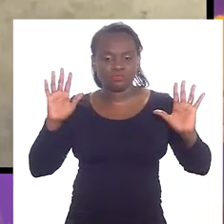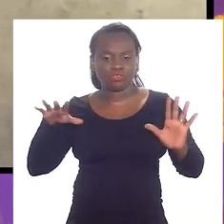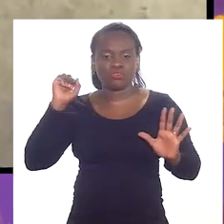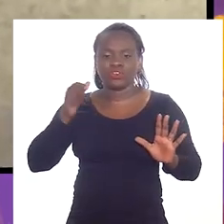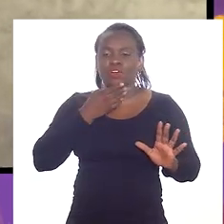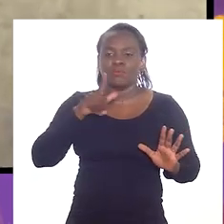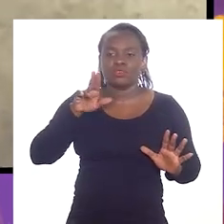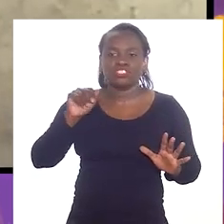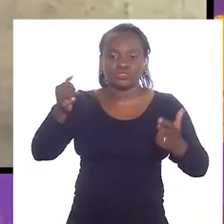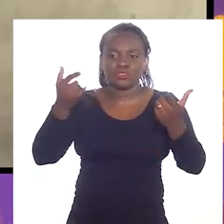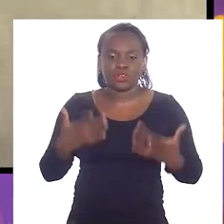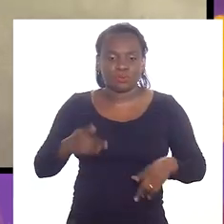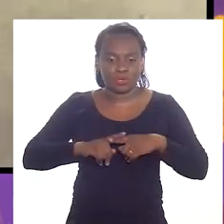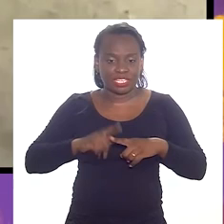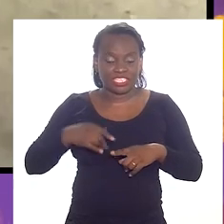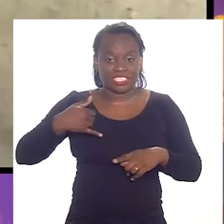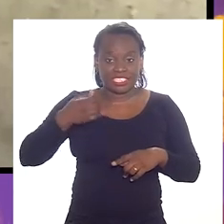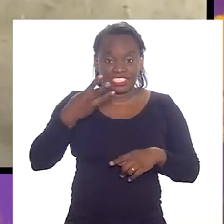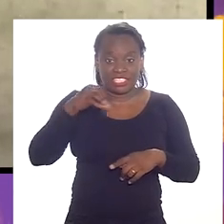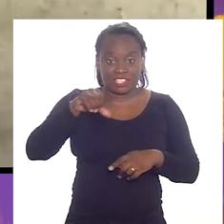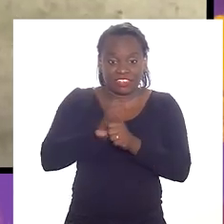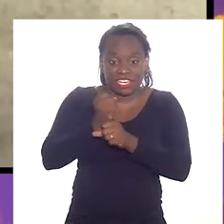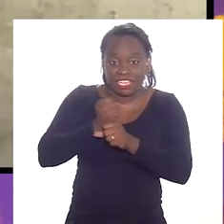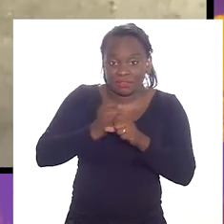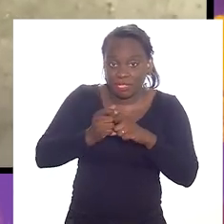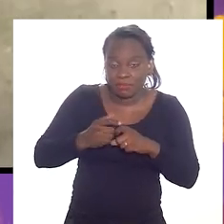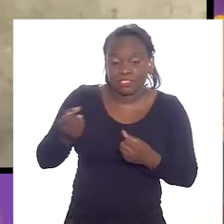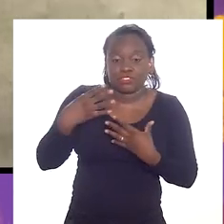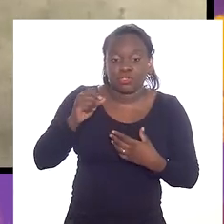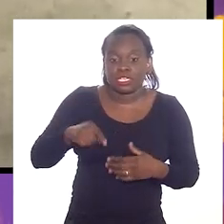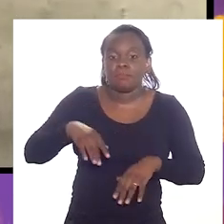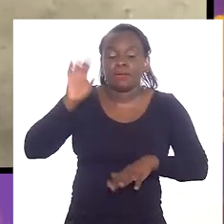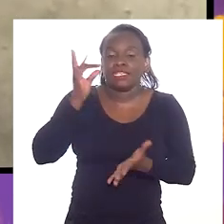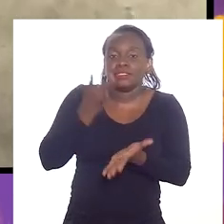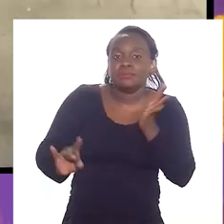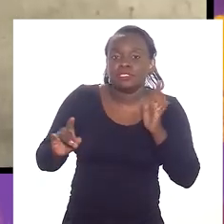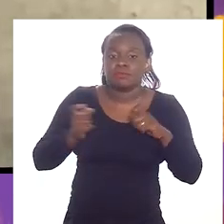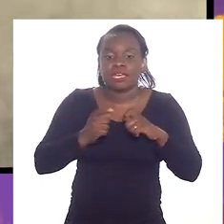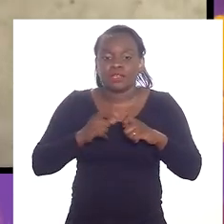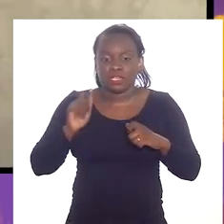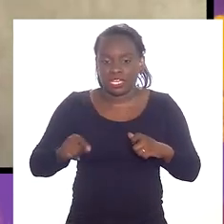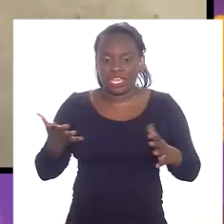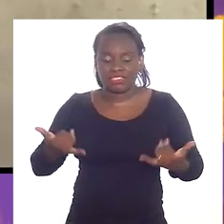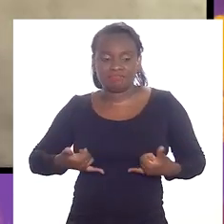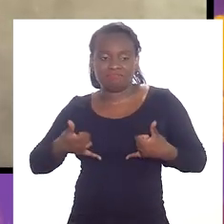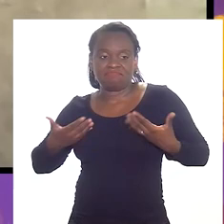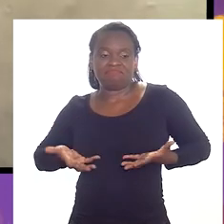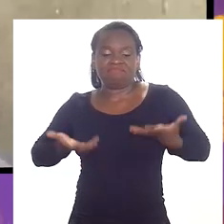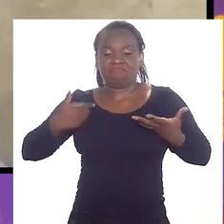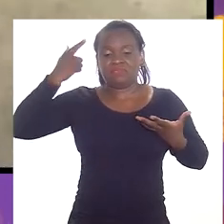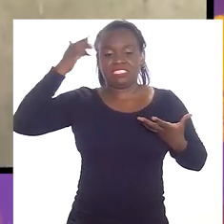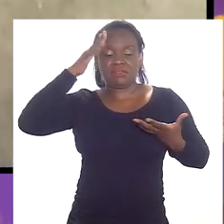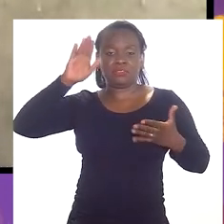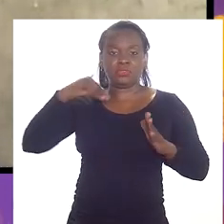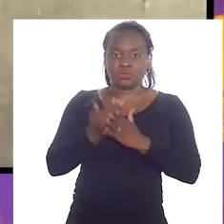do Luiz Ribeiro, porque 39 anos de medicina me ensinaram que o maior inimigo do médico é a empáfia dele achar que ele sabe tudo.